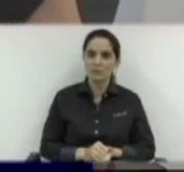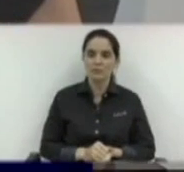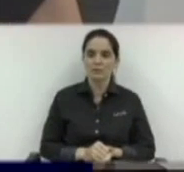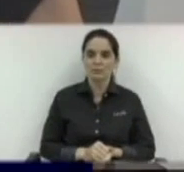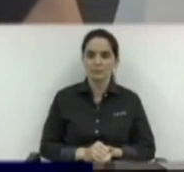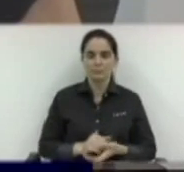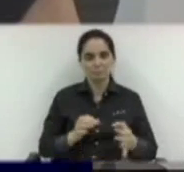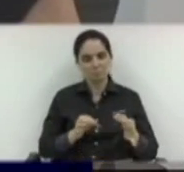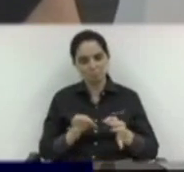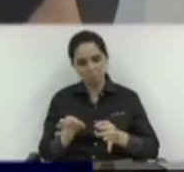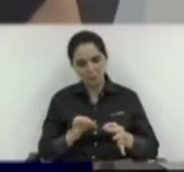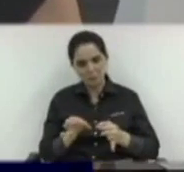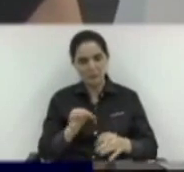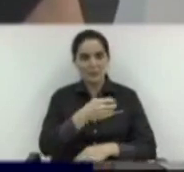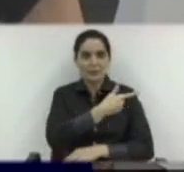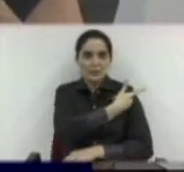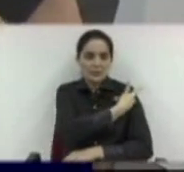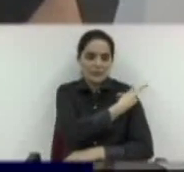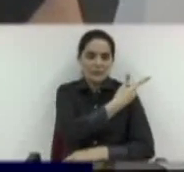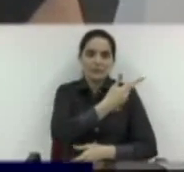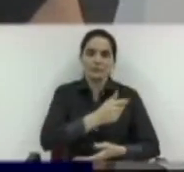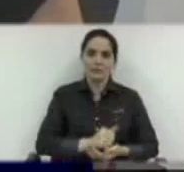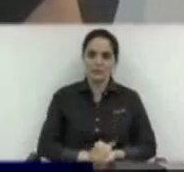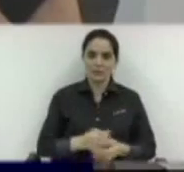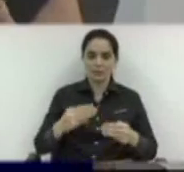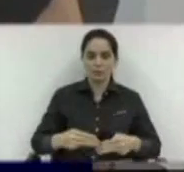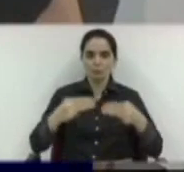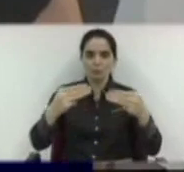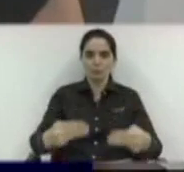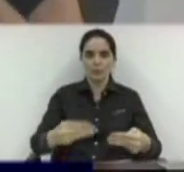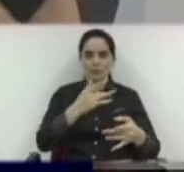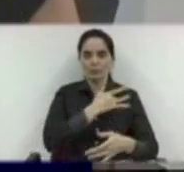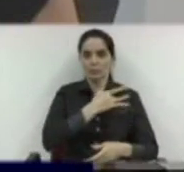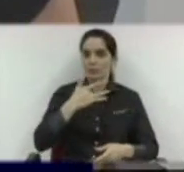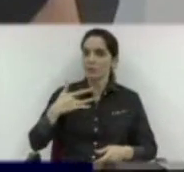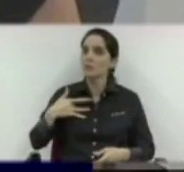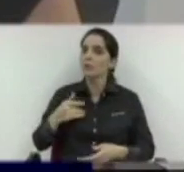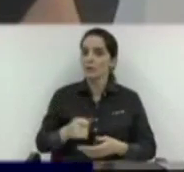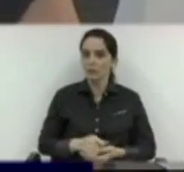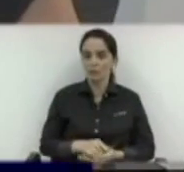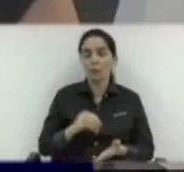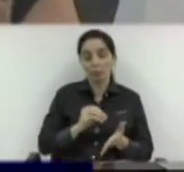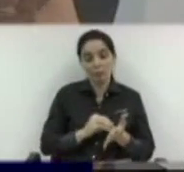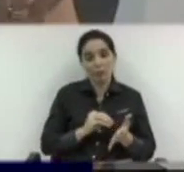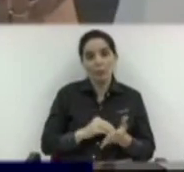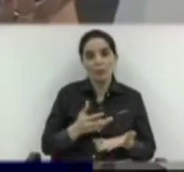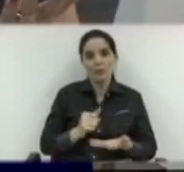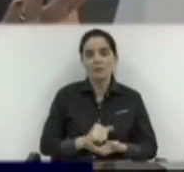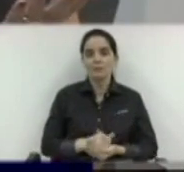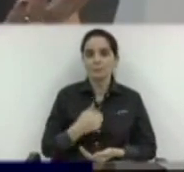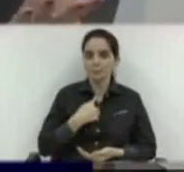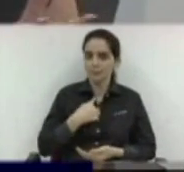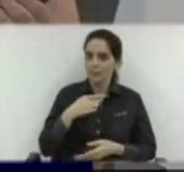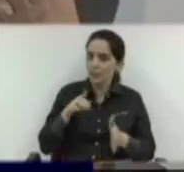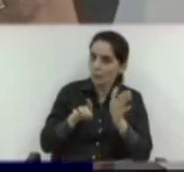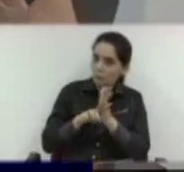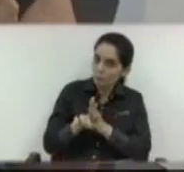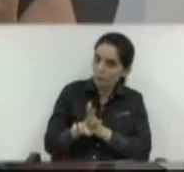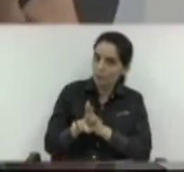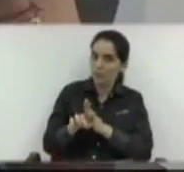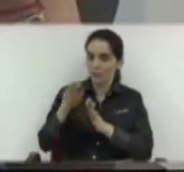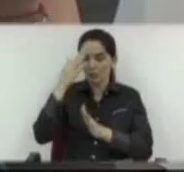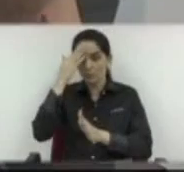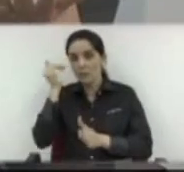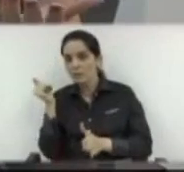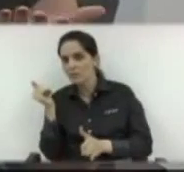a fabricação das vacinas. O Ministério da Saúde está com algum desfalque em vacinas. Então, eu fiz esse questionamento para